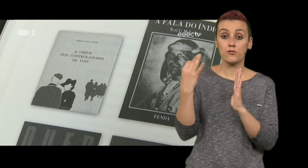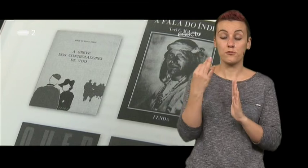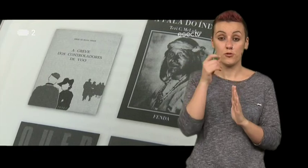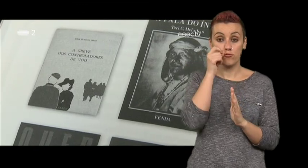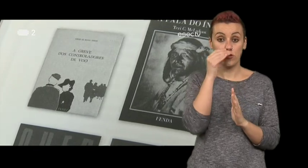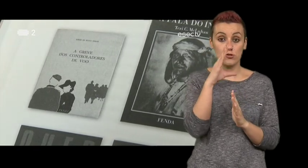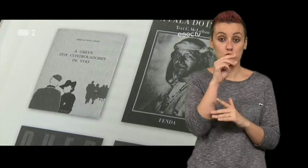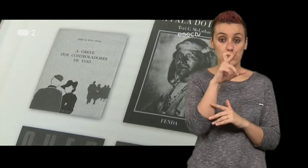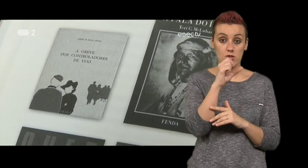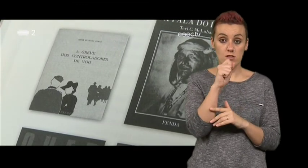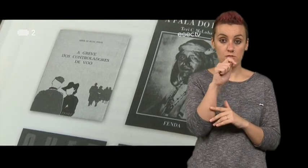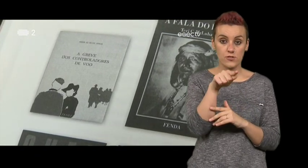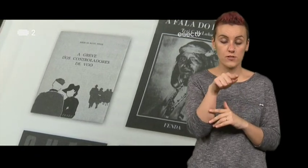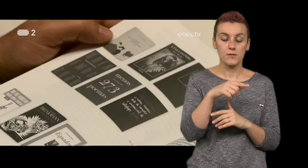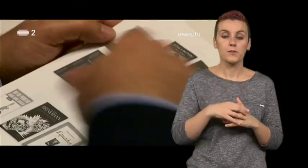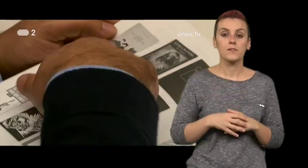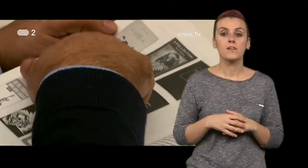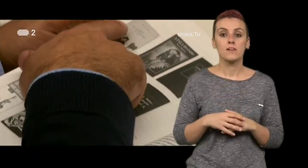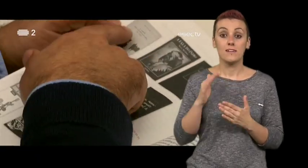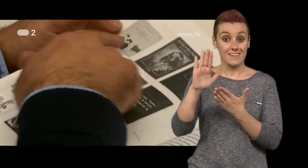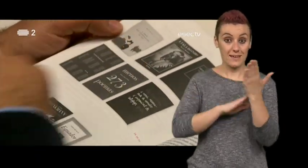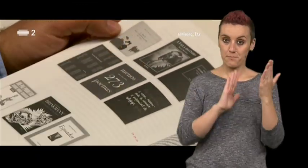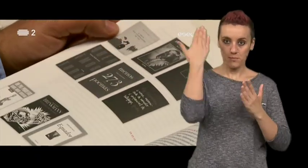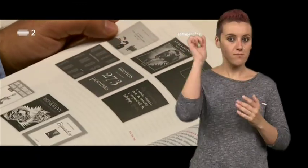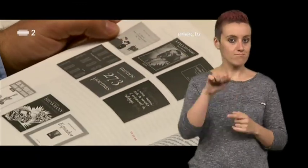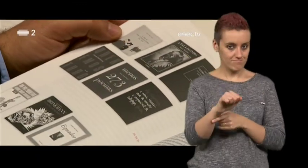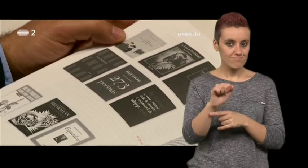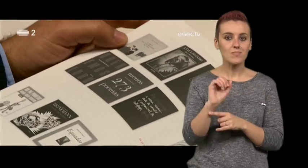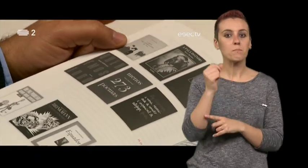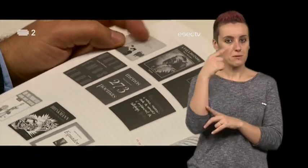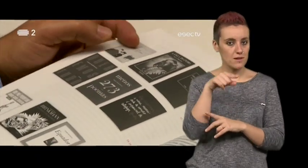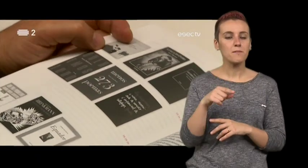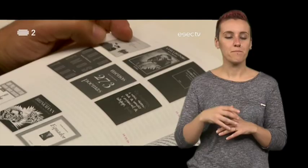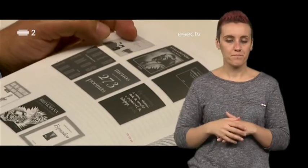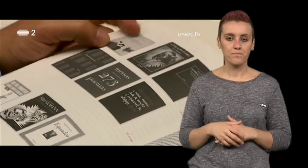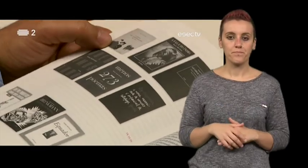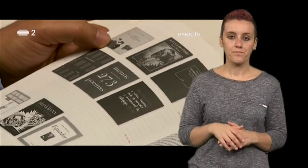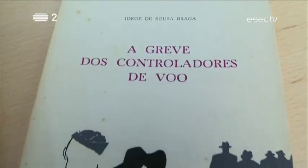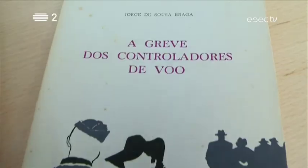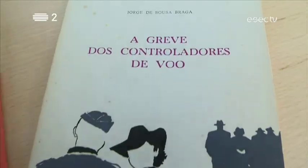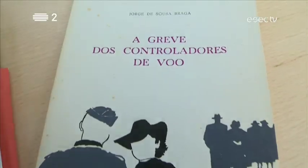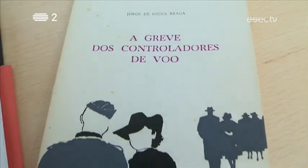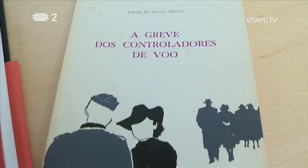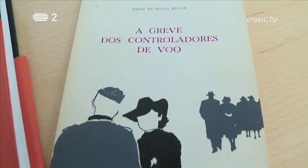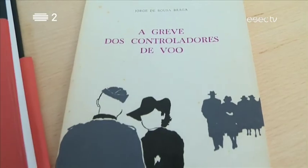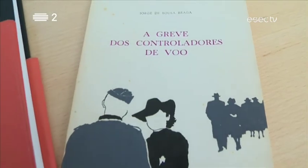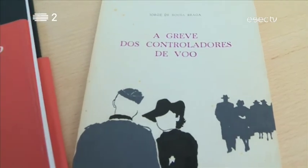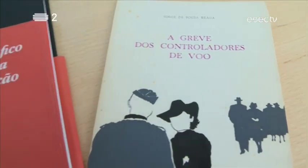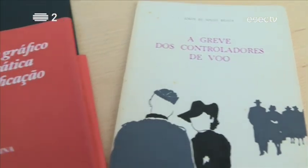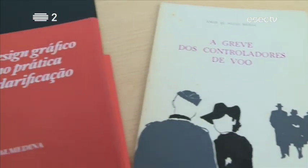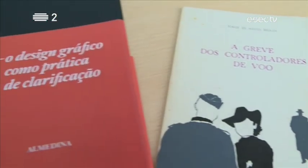do Jorge Sousa Braga. Isto é a primeira capa? É, primeira capa. É, esta é a minha primeira capa.